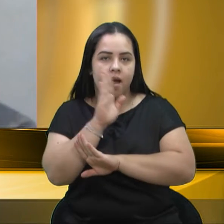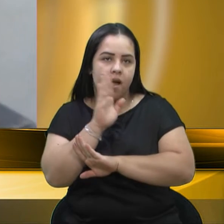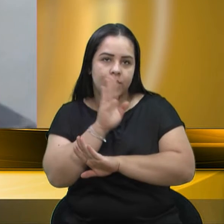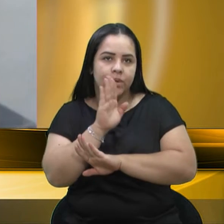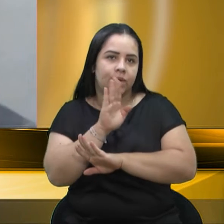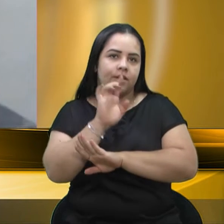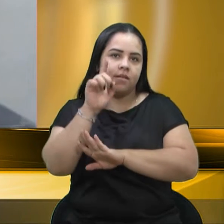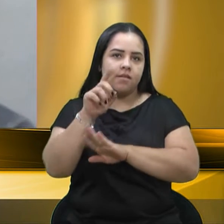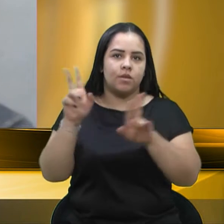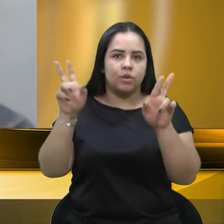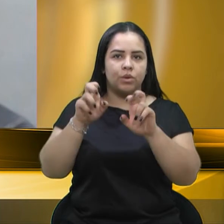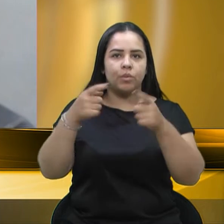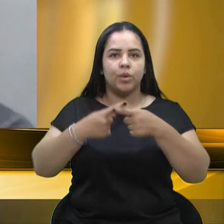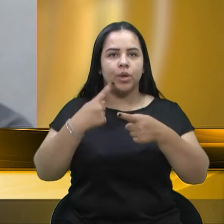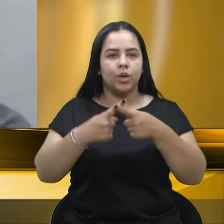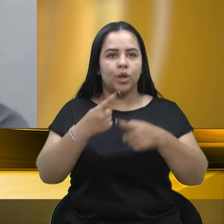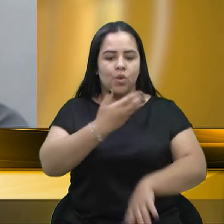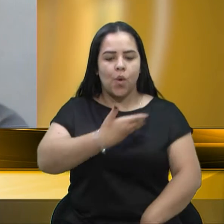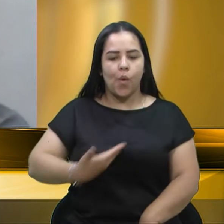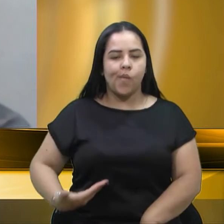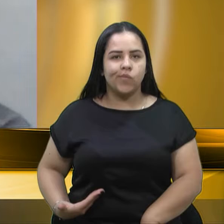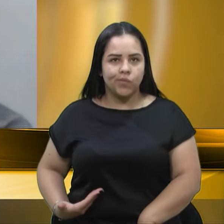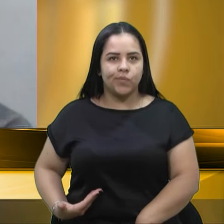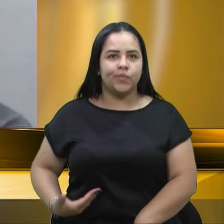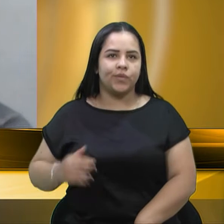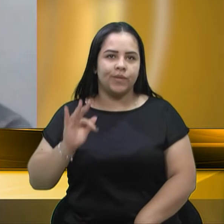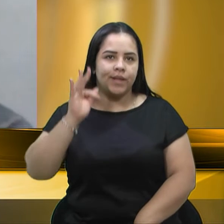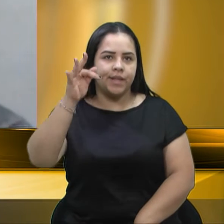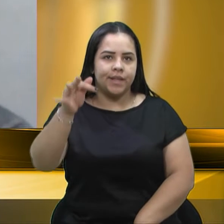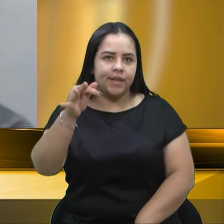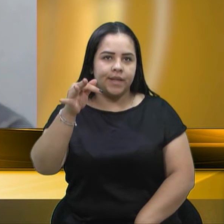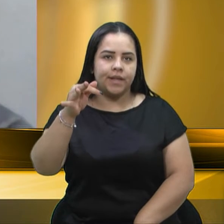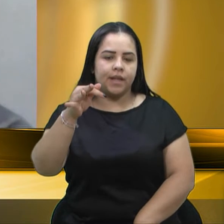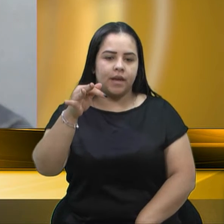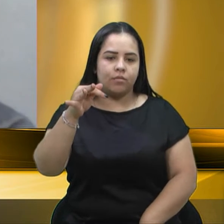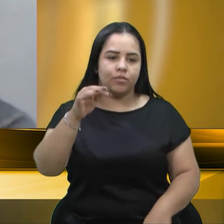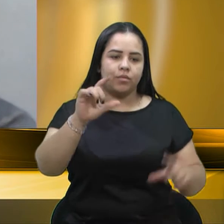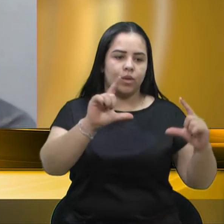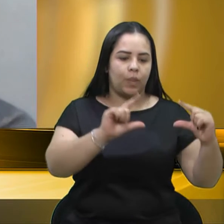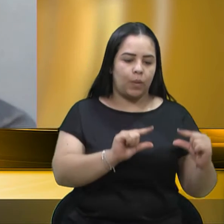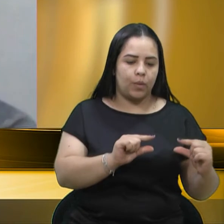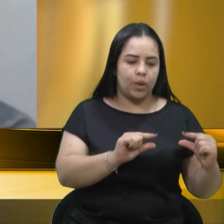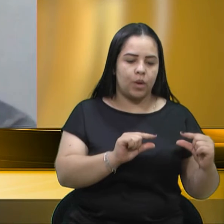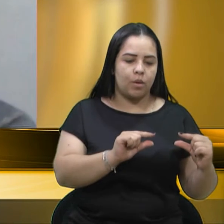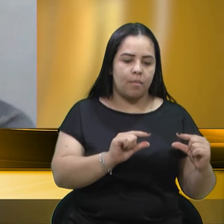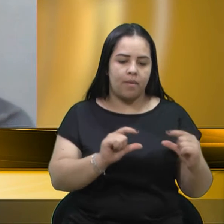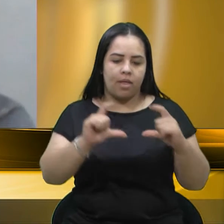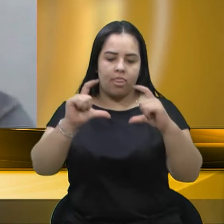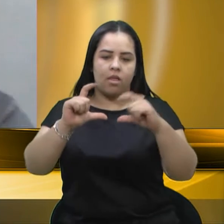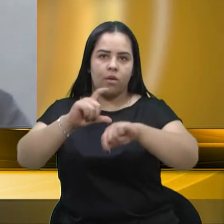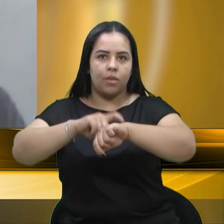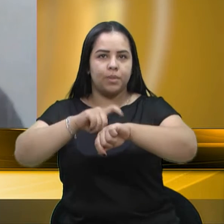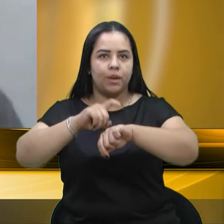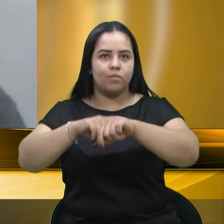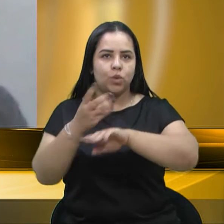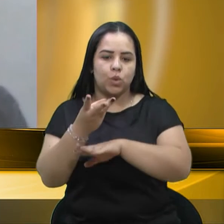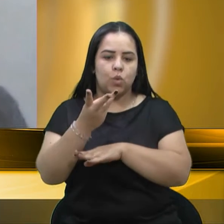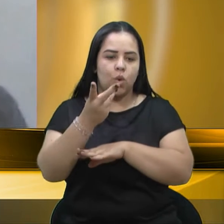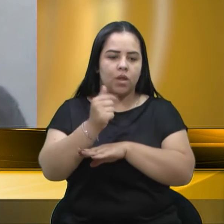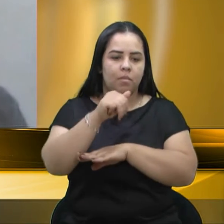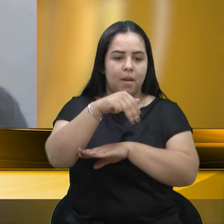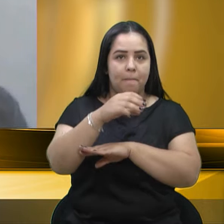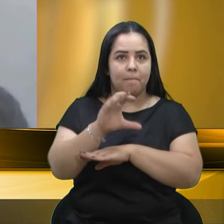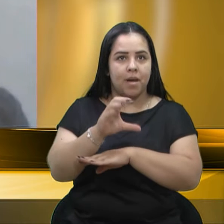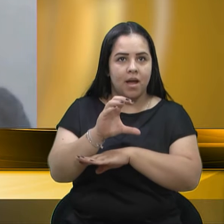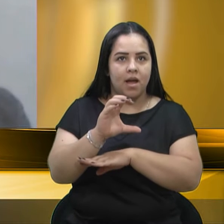governo federal a cada anúncio reduz ou aumenta esse tempo, né? A quantidade de doses prevista para março já